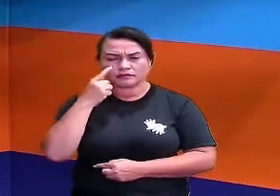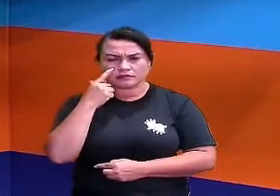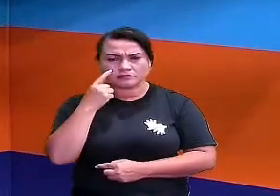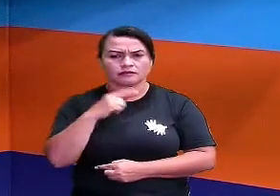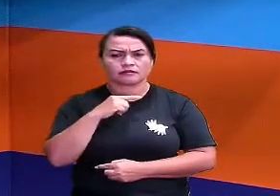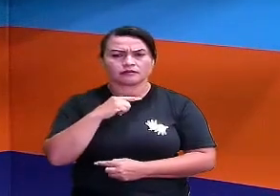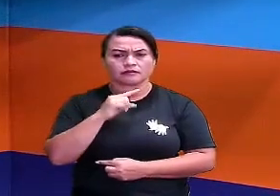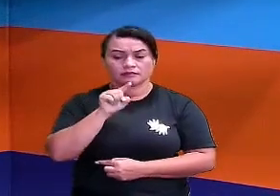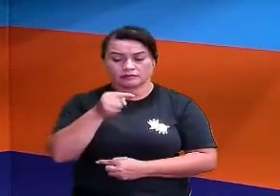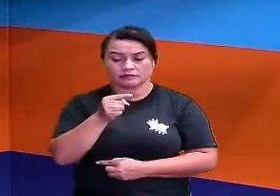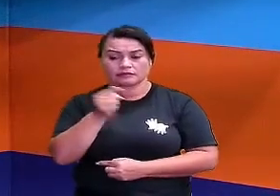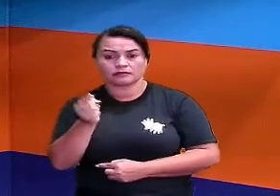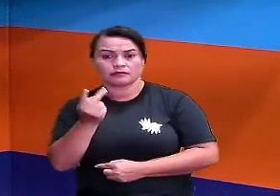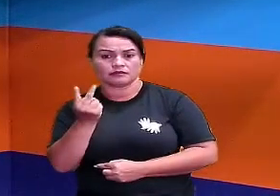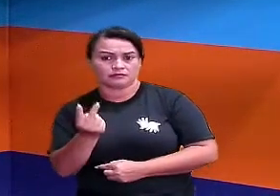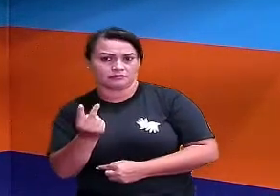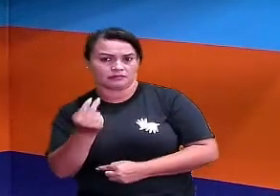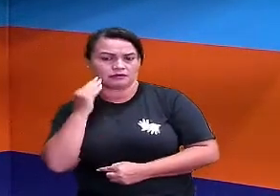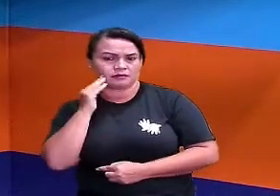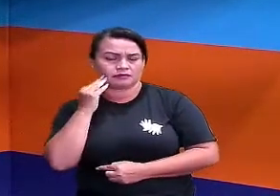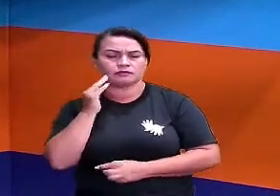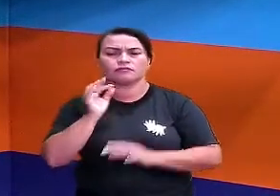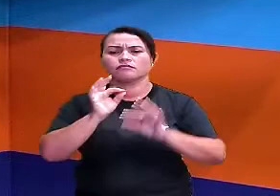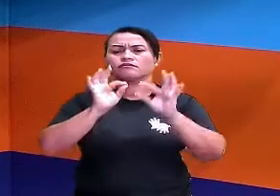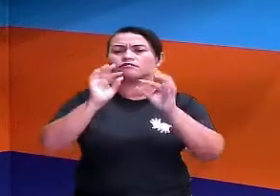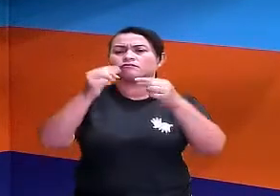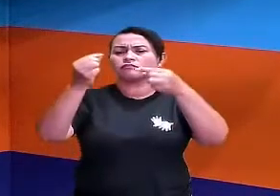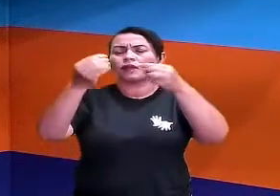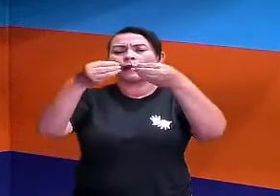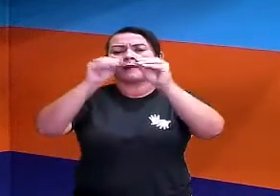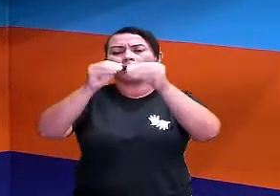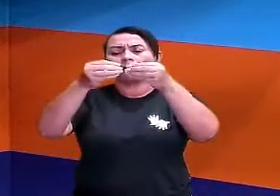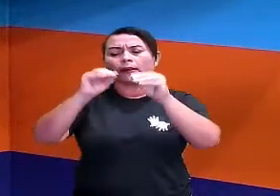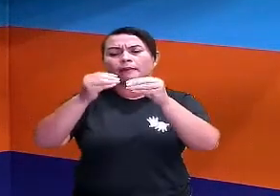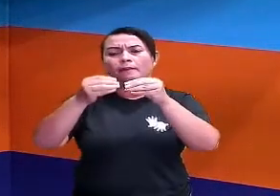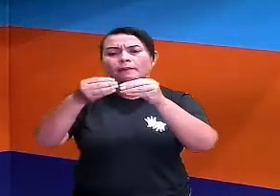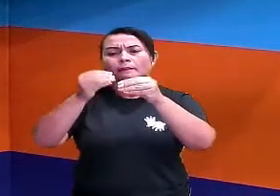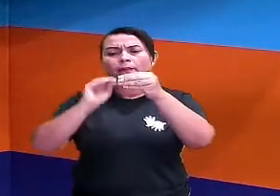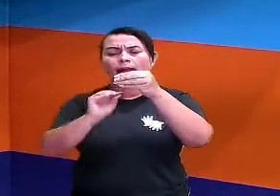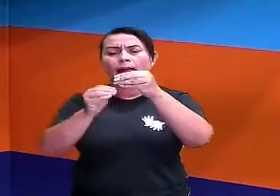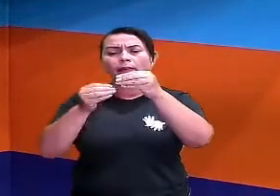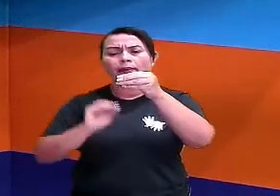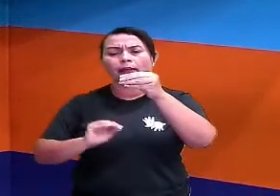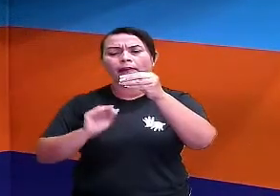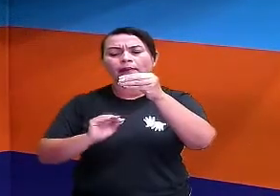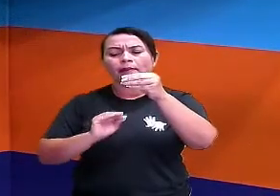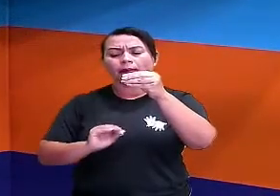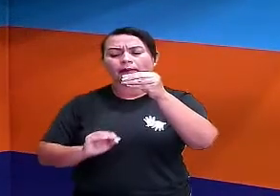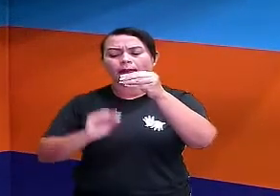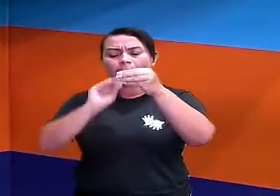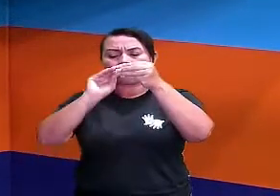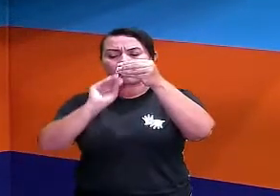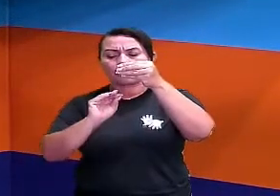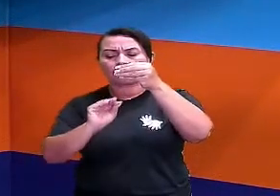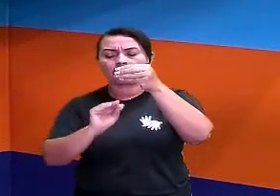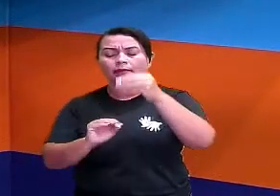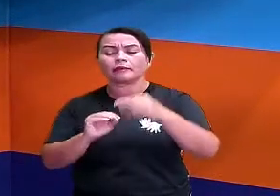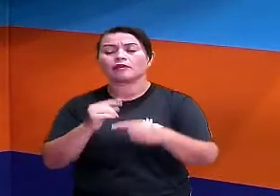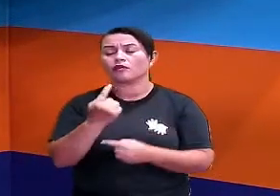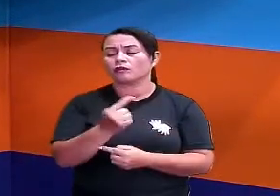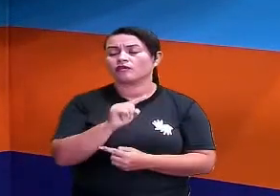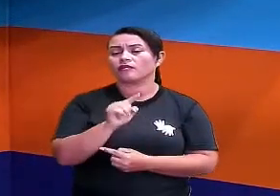decimais após a vírgula. Então, eu só vou armar, ó, eu vou fazendo aos poucos, 1,10